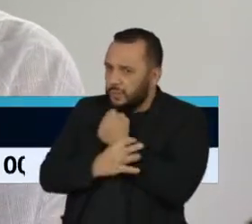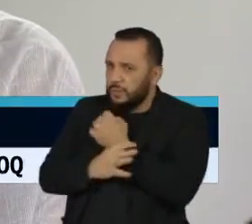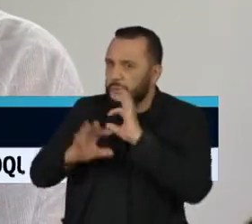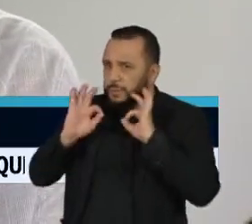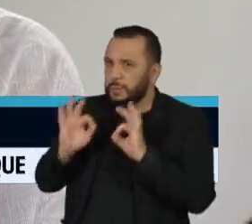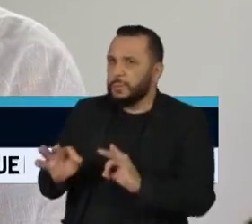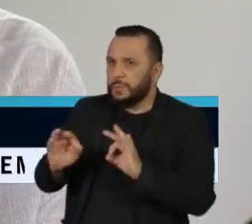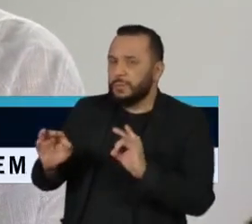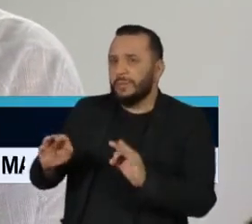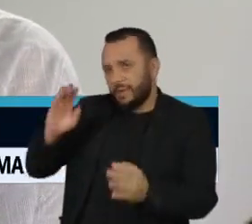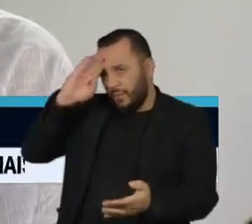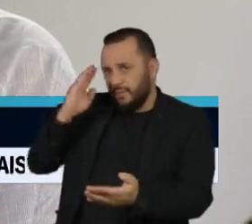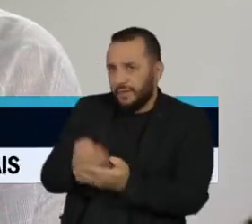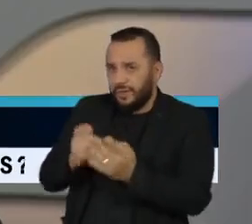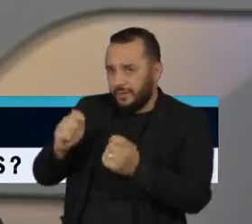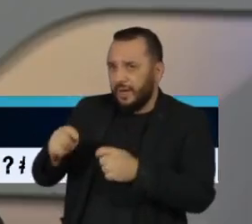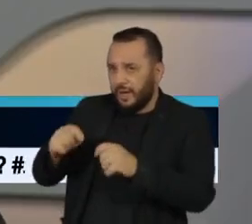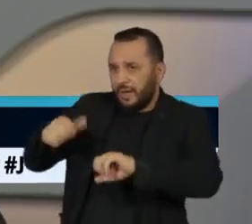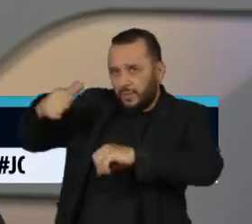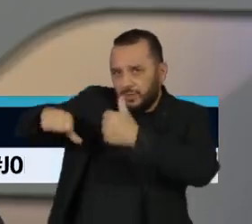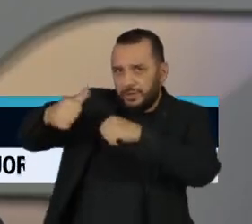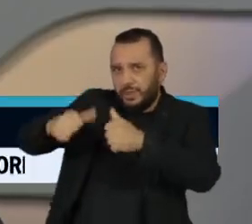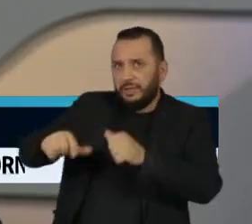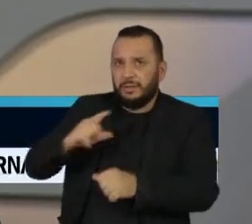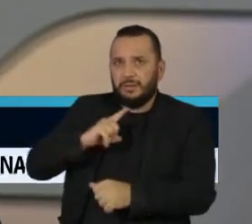seguramente confiável e auditável?